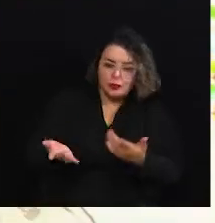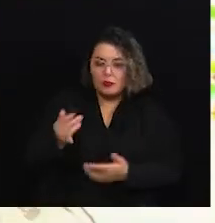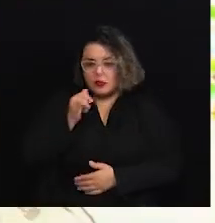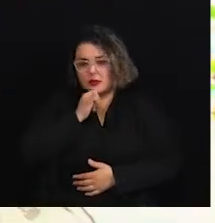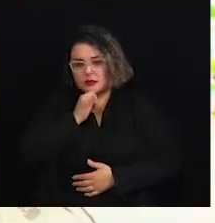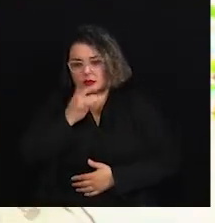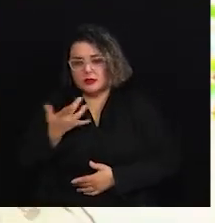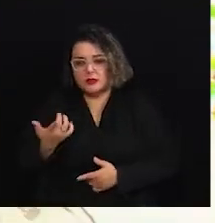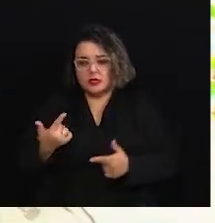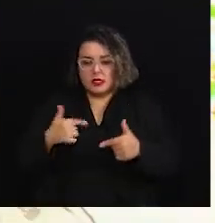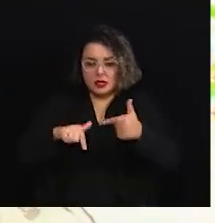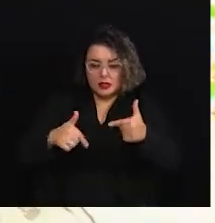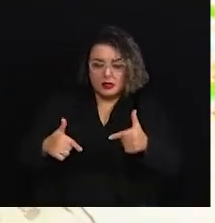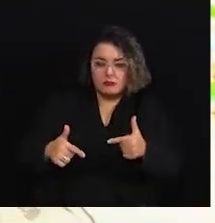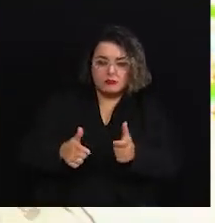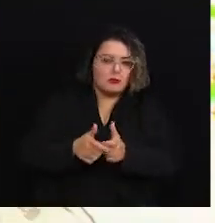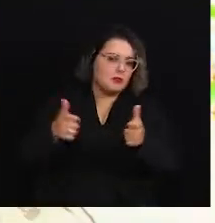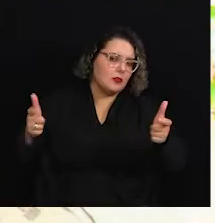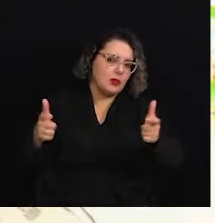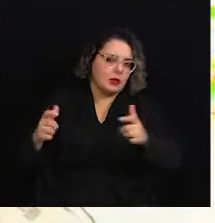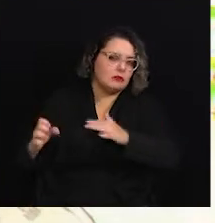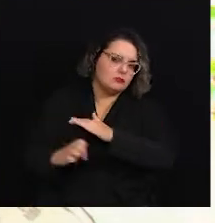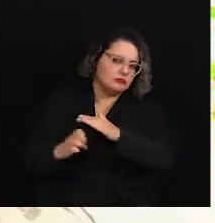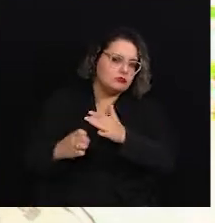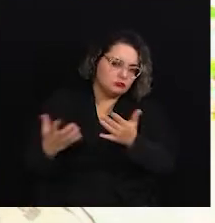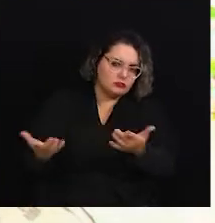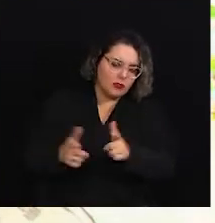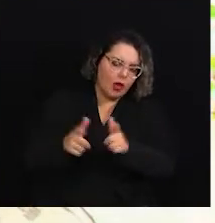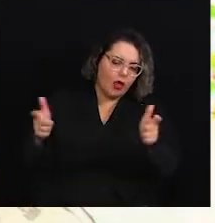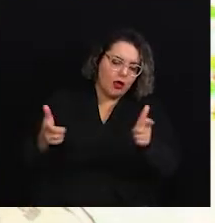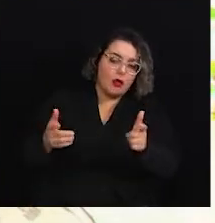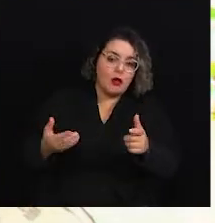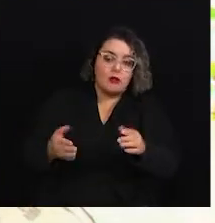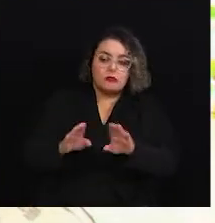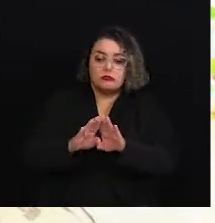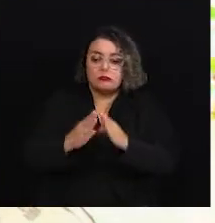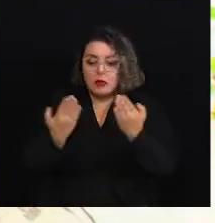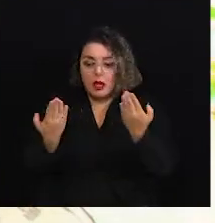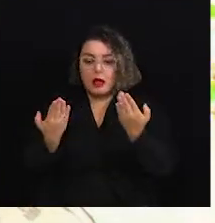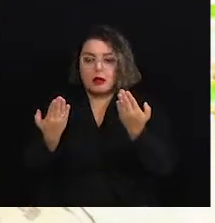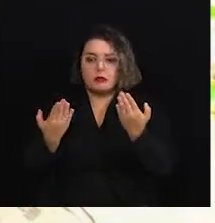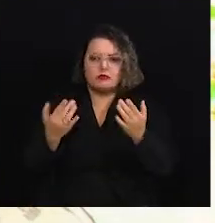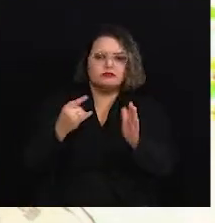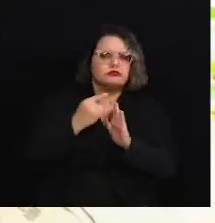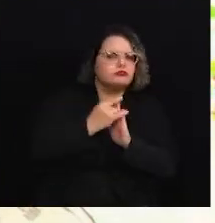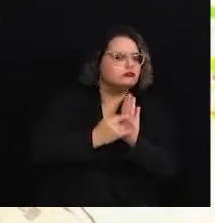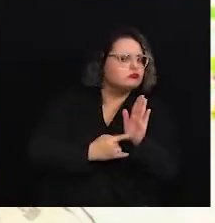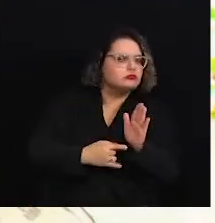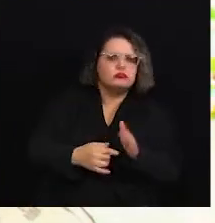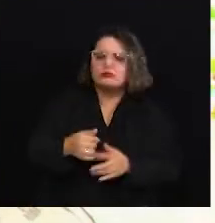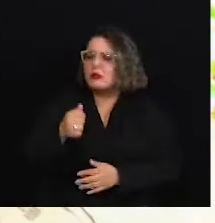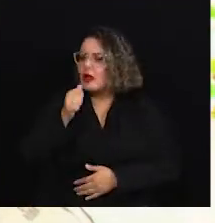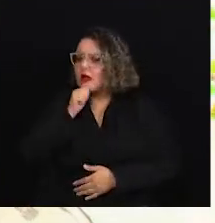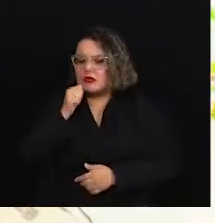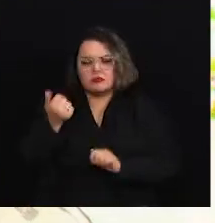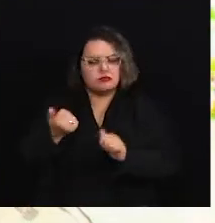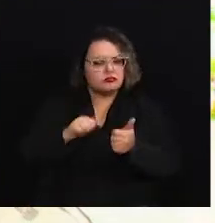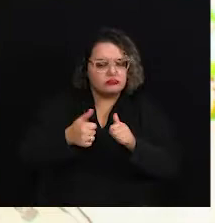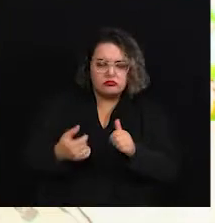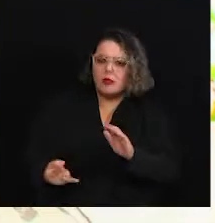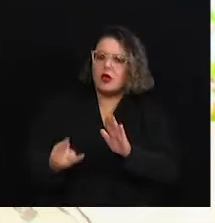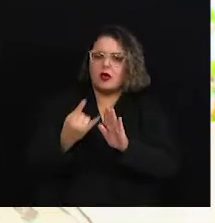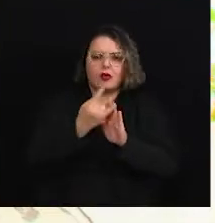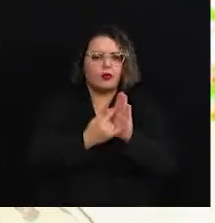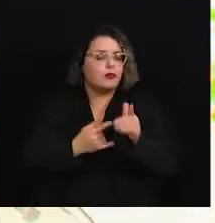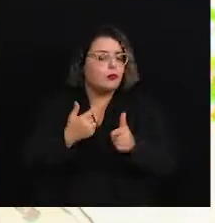muito grande, quando às vezes a gente trabalhava sempre muito para grandes multinacionais, e na hora que a gente ia entrar na portaria, ou tinha um documento ainda que não tinha sido avaliado, ou